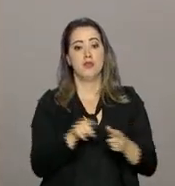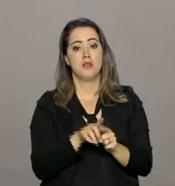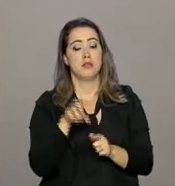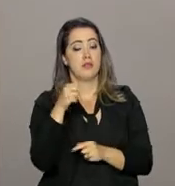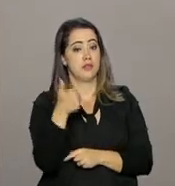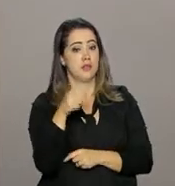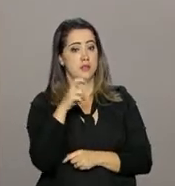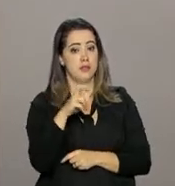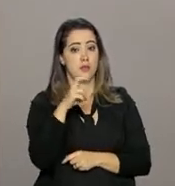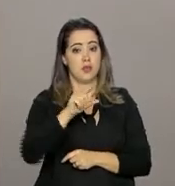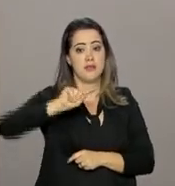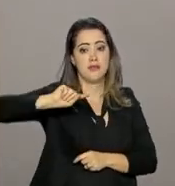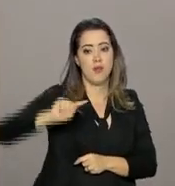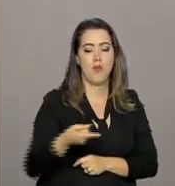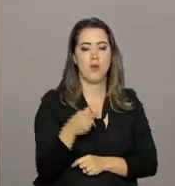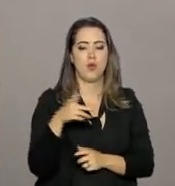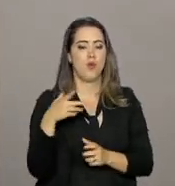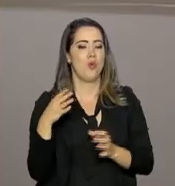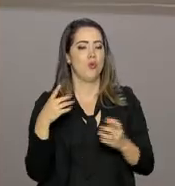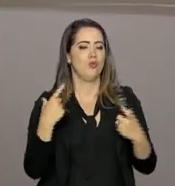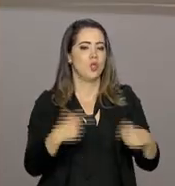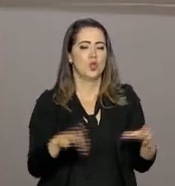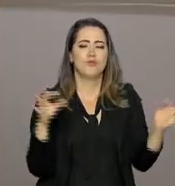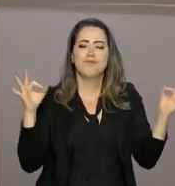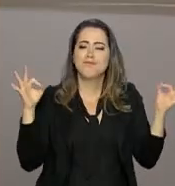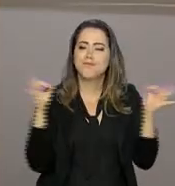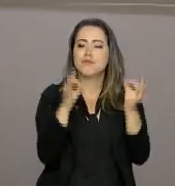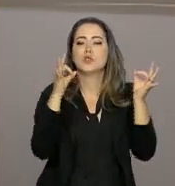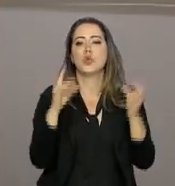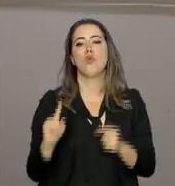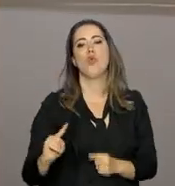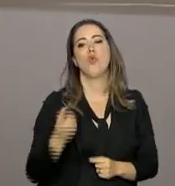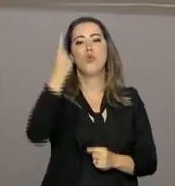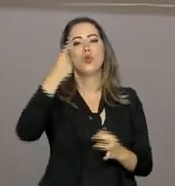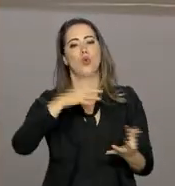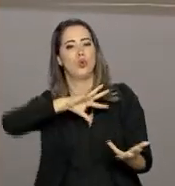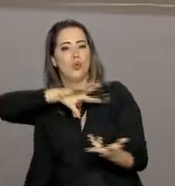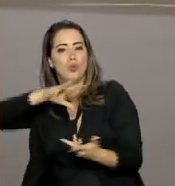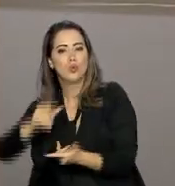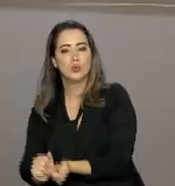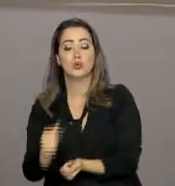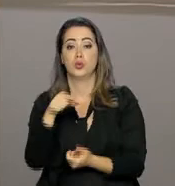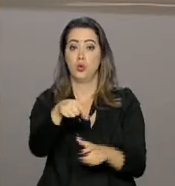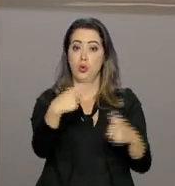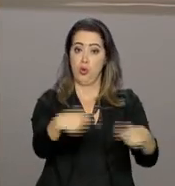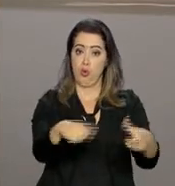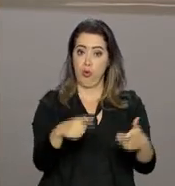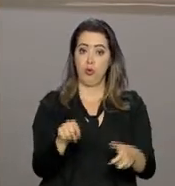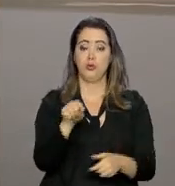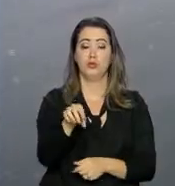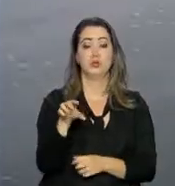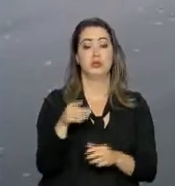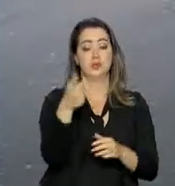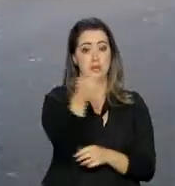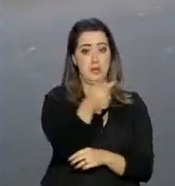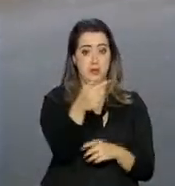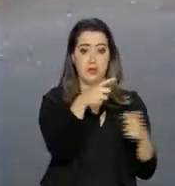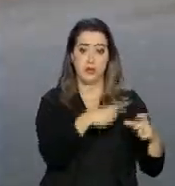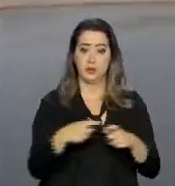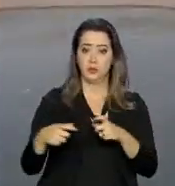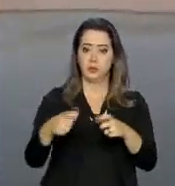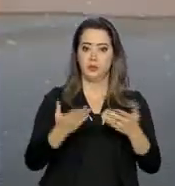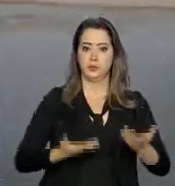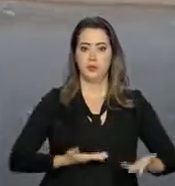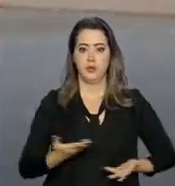ideal para quem busca aventura a unidade de conservação está entre os sete parques nacionais que terão os serviços